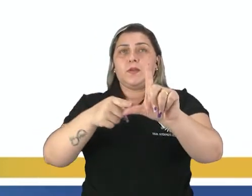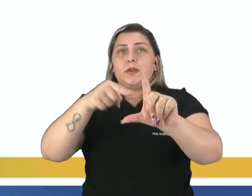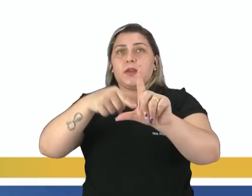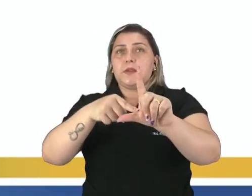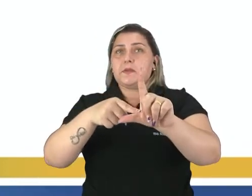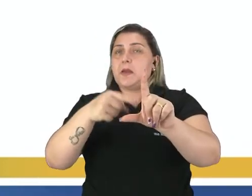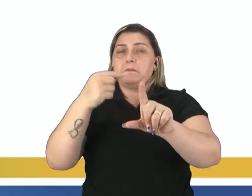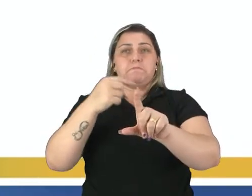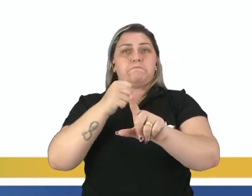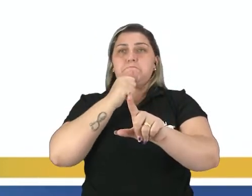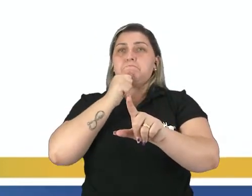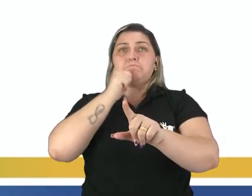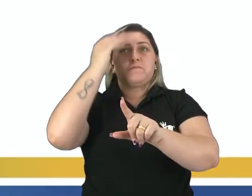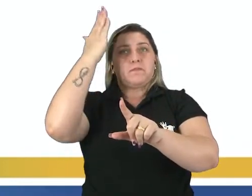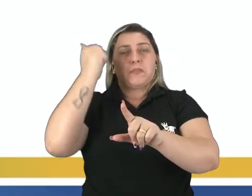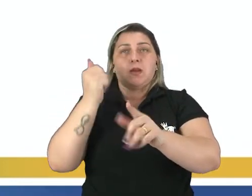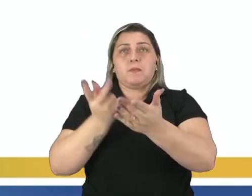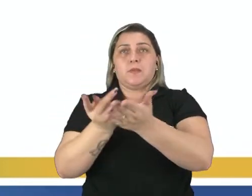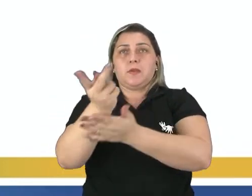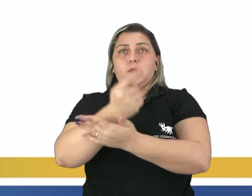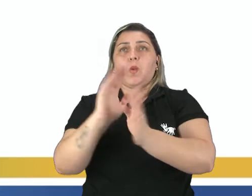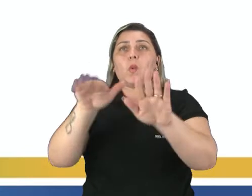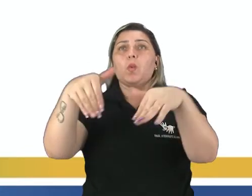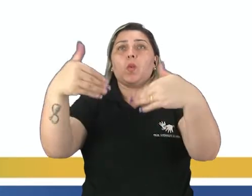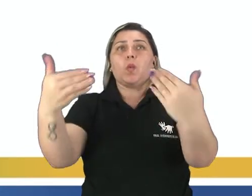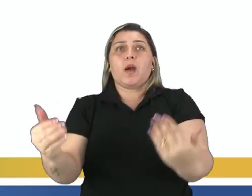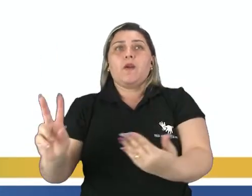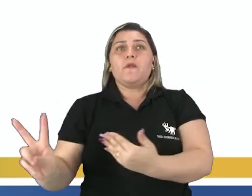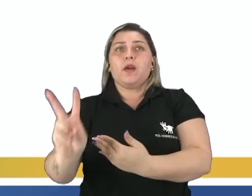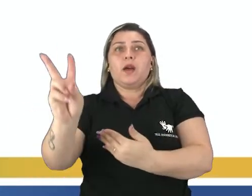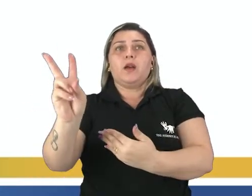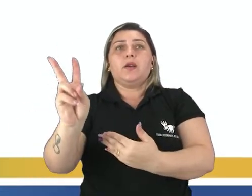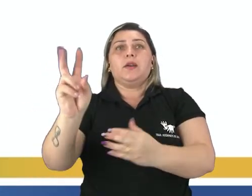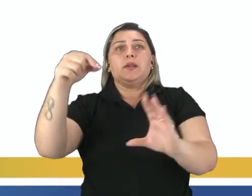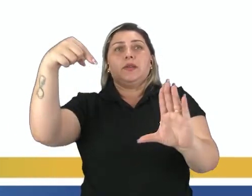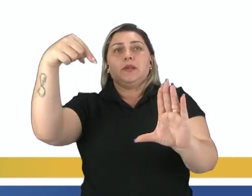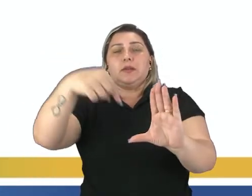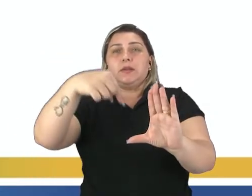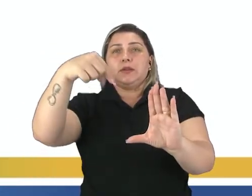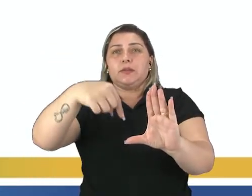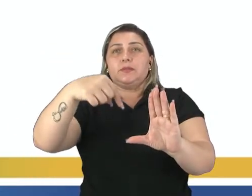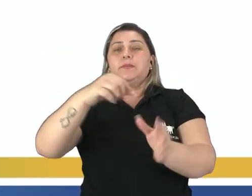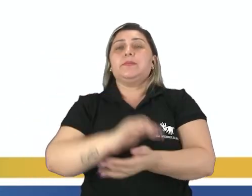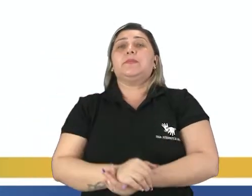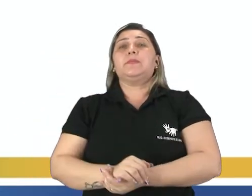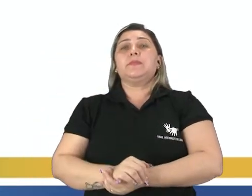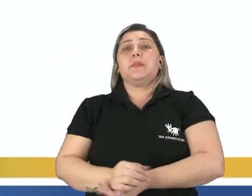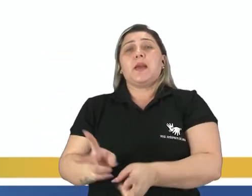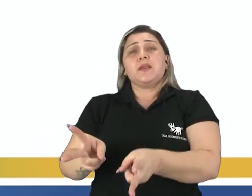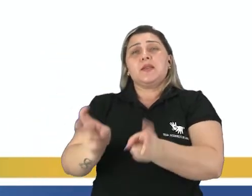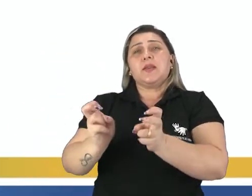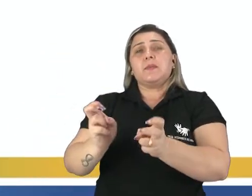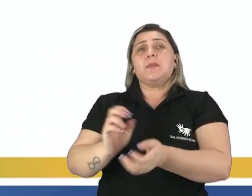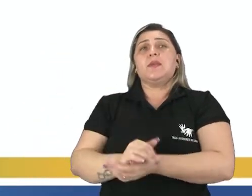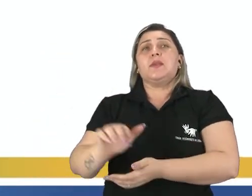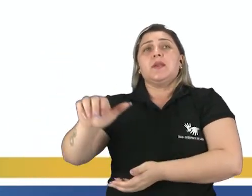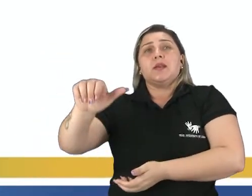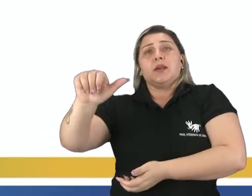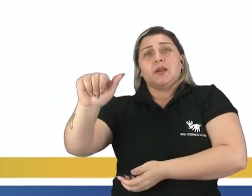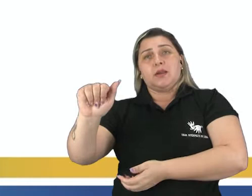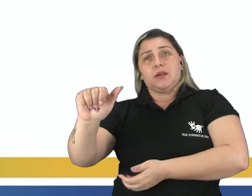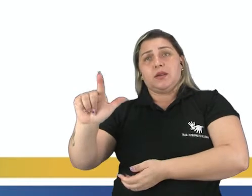ângulo desconhecido nesse desenho. Qual seria o valor dessa medida? Perceba aí que o